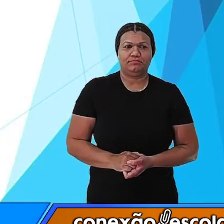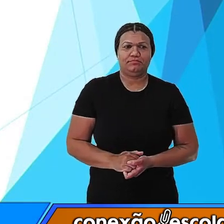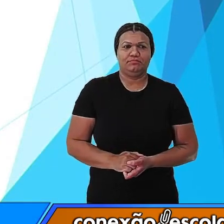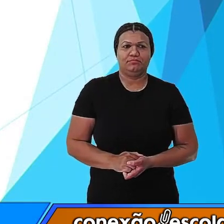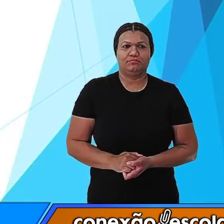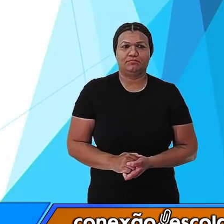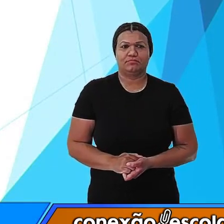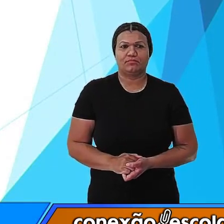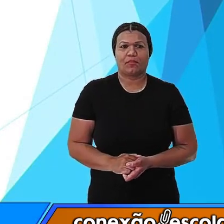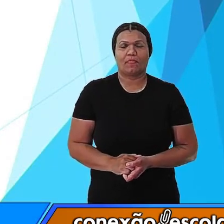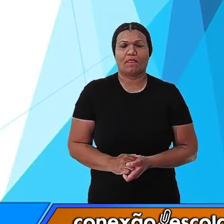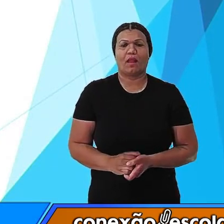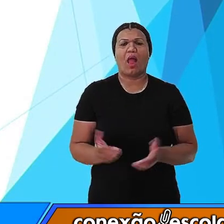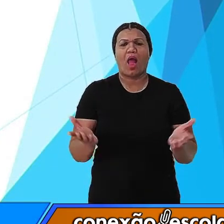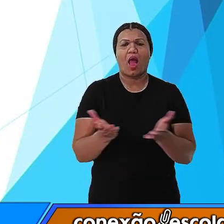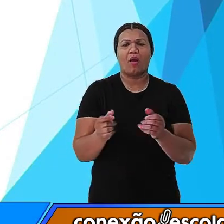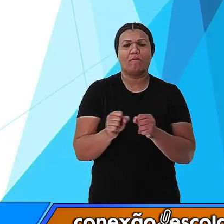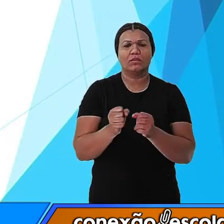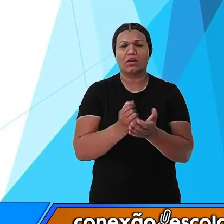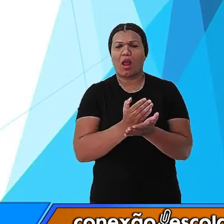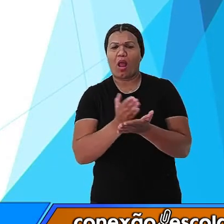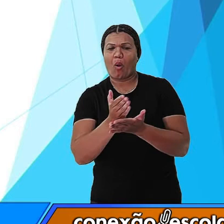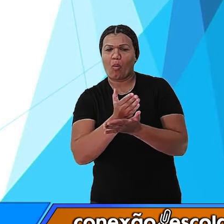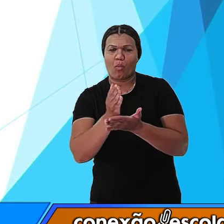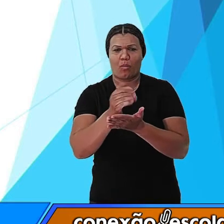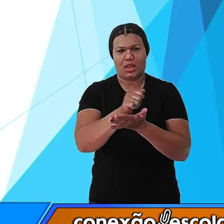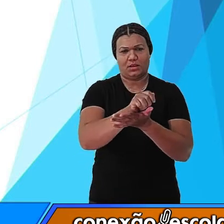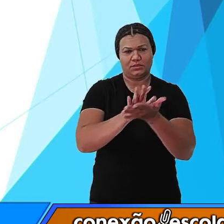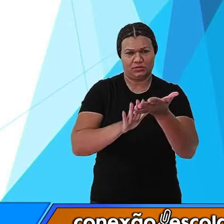Vamos fazer algumas atividades.